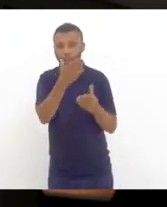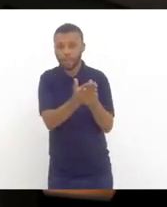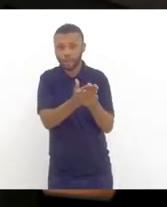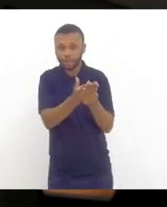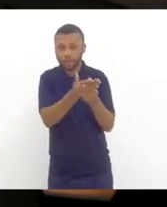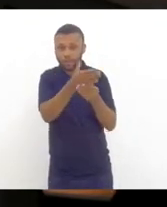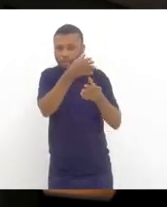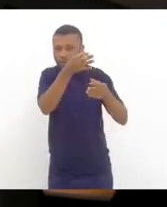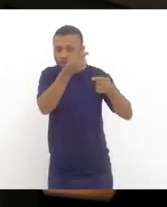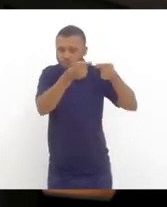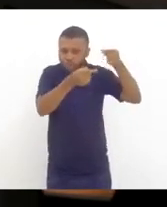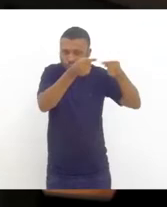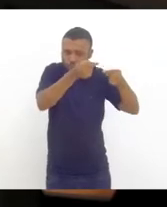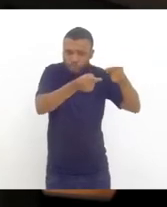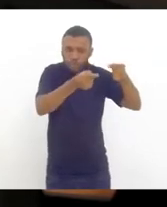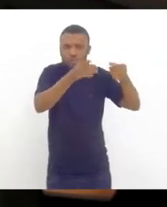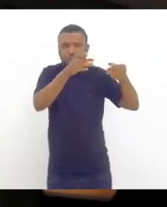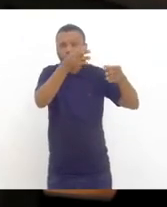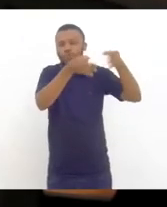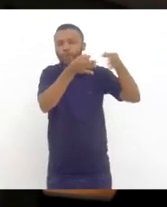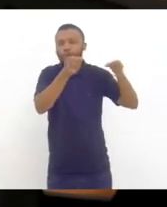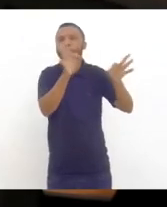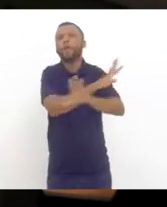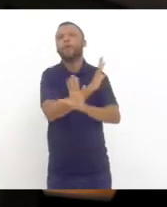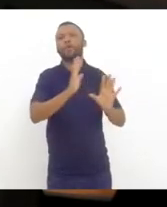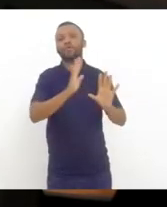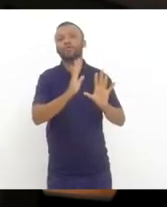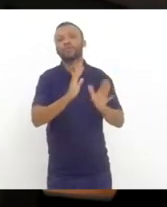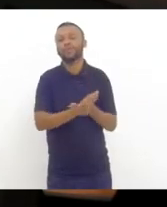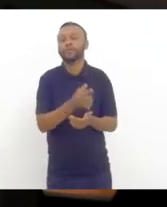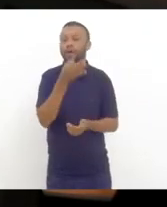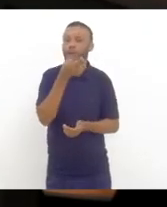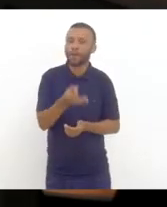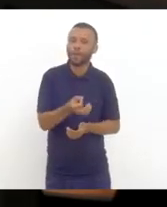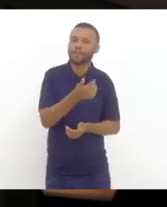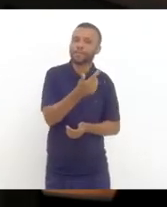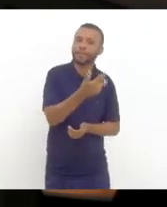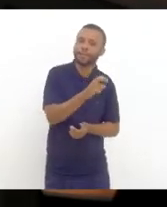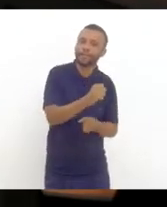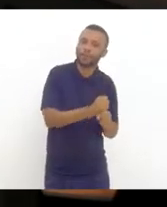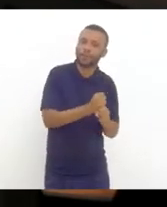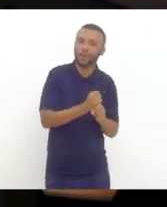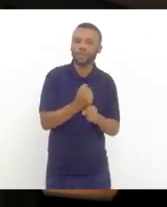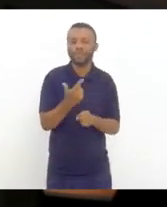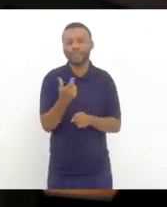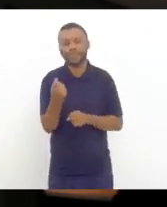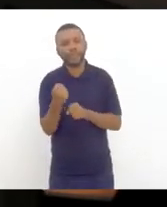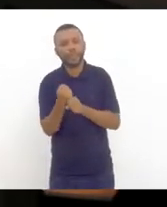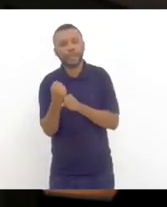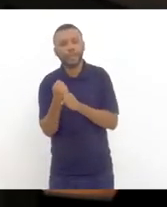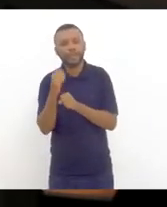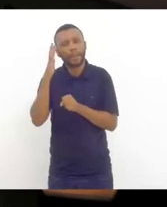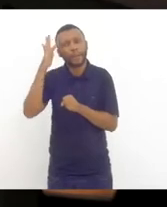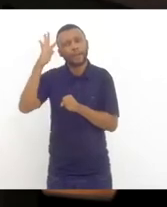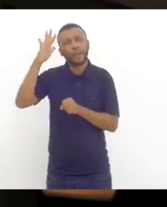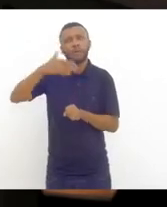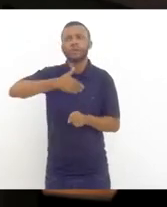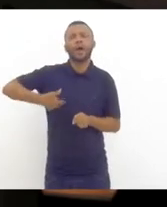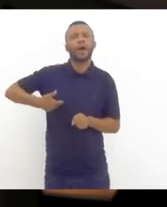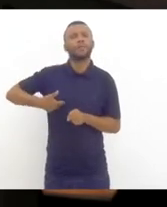continuar, por exemplo, só colocando nesse argumento dos 25 ou 26 anos, imagina que o Estado crie qualquer